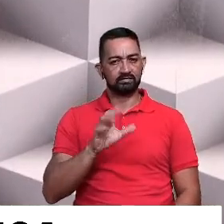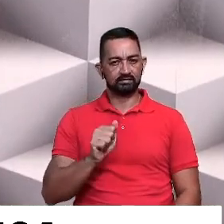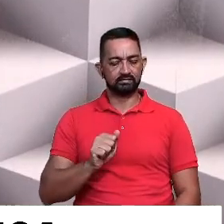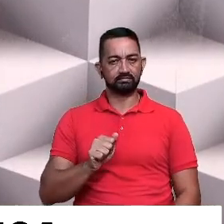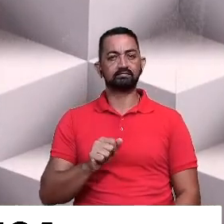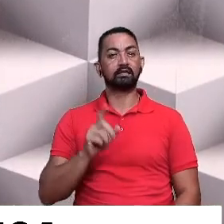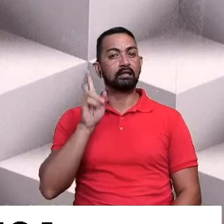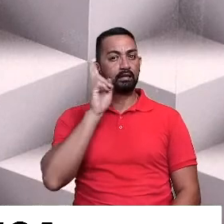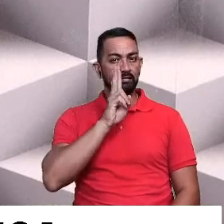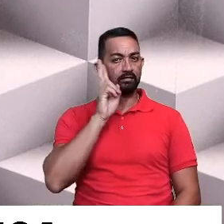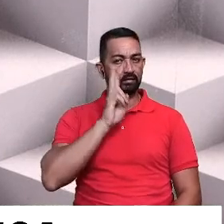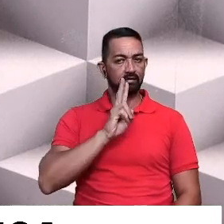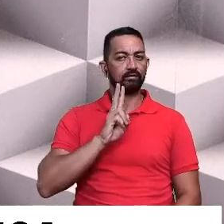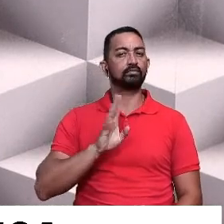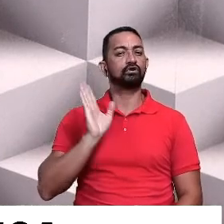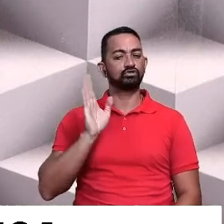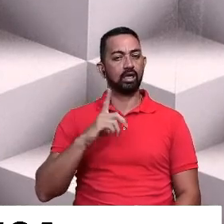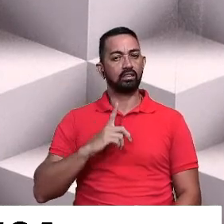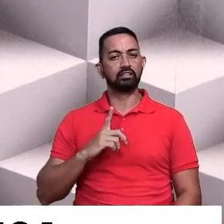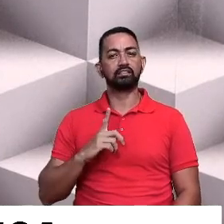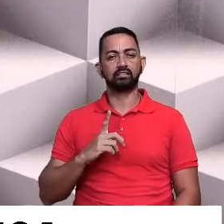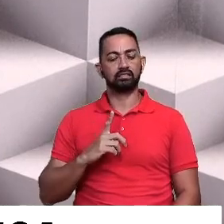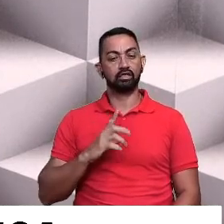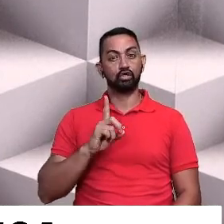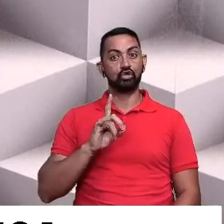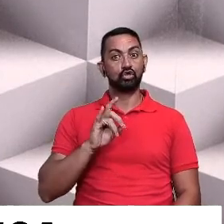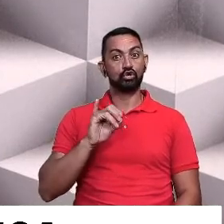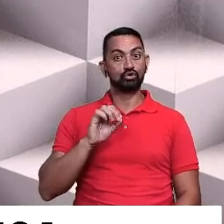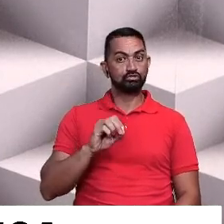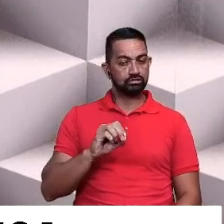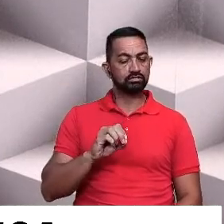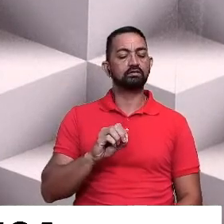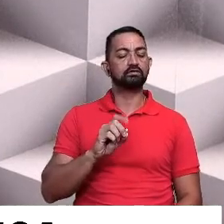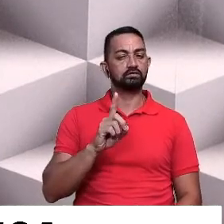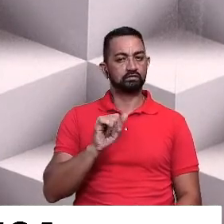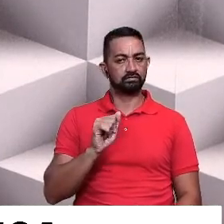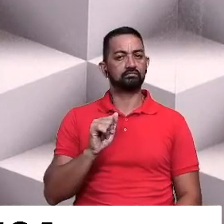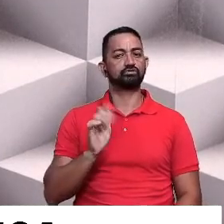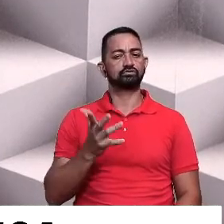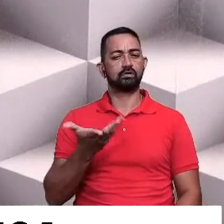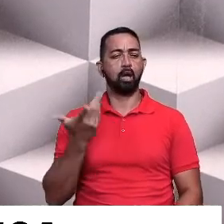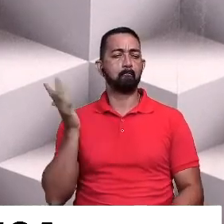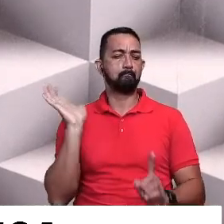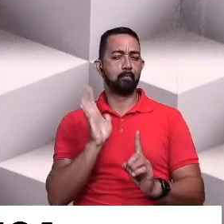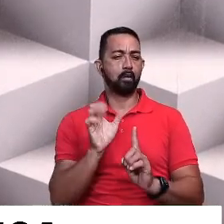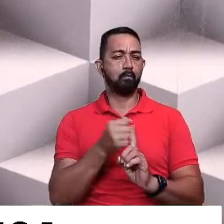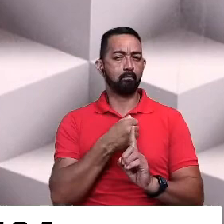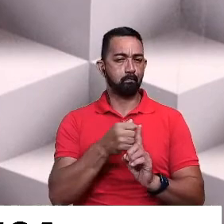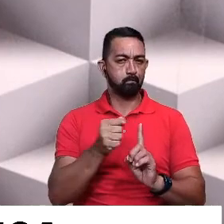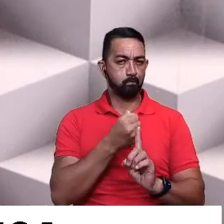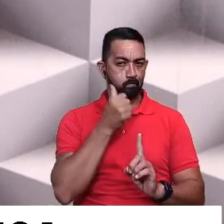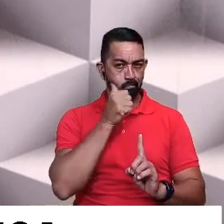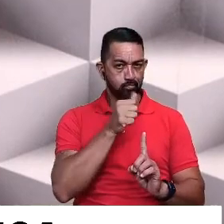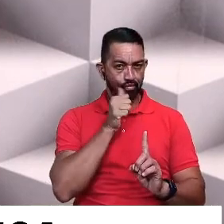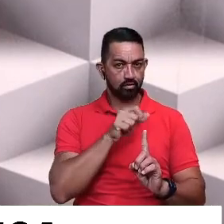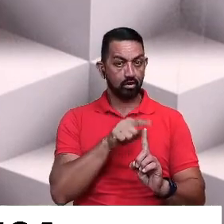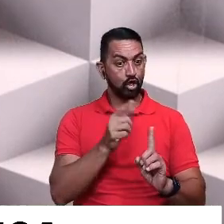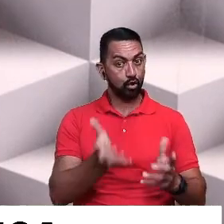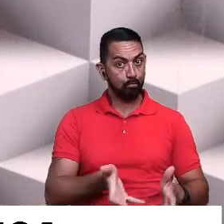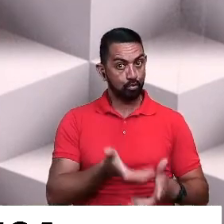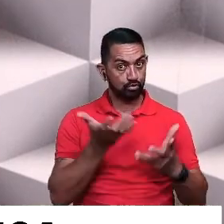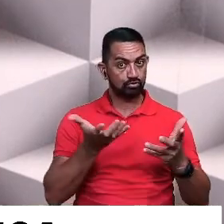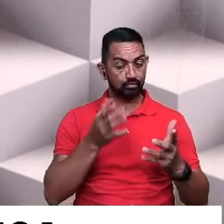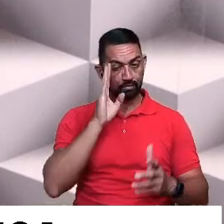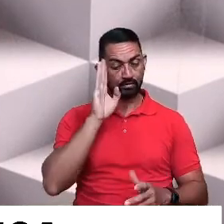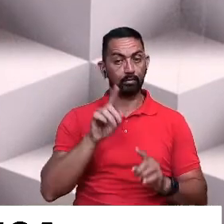no início, desde quando ocorreu o crime, foi apontado que no dia do crime o Vanderlei teria agredido a esposa e isso teria sido